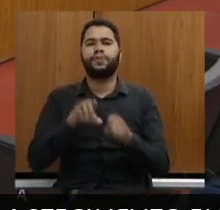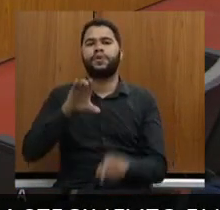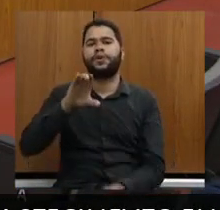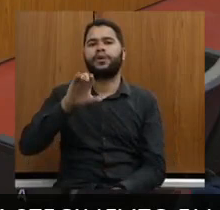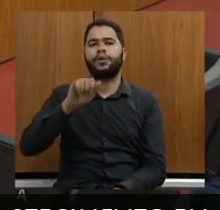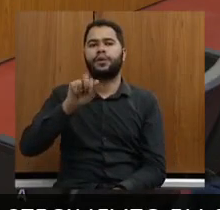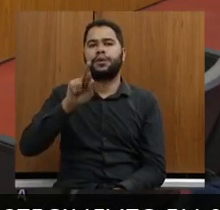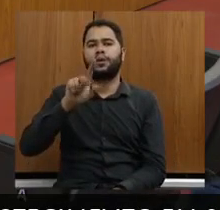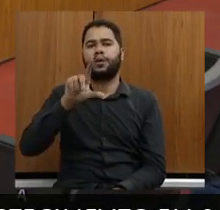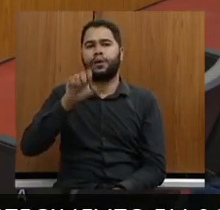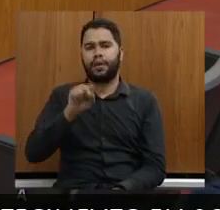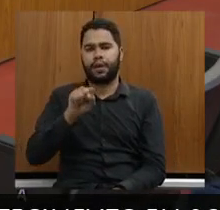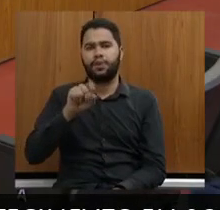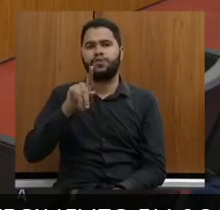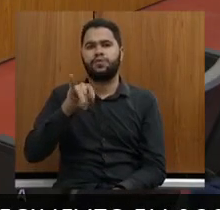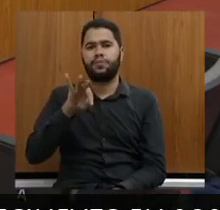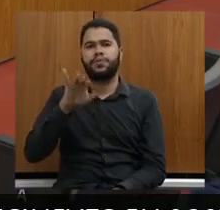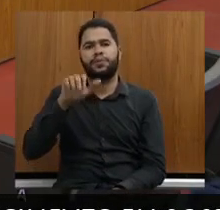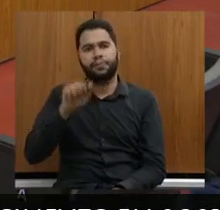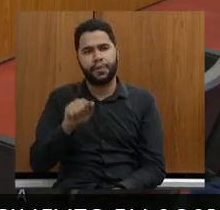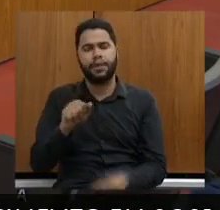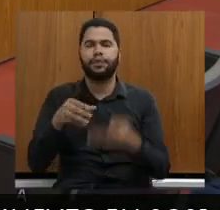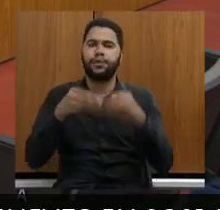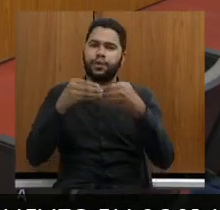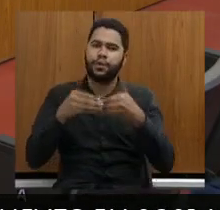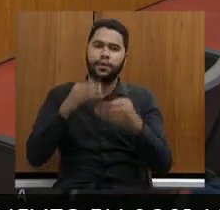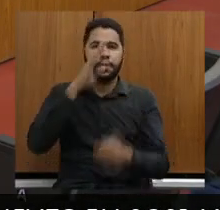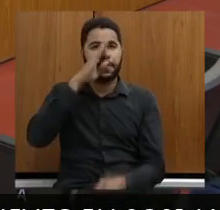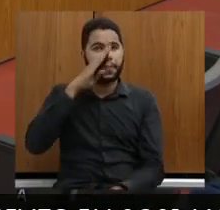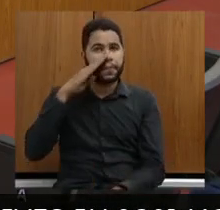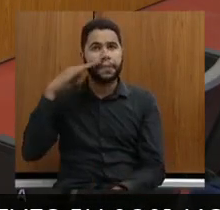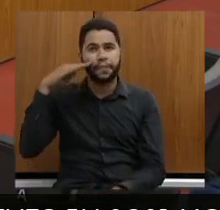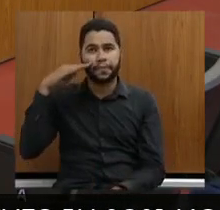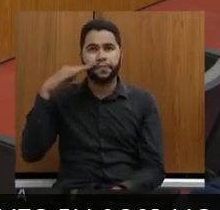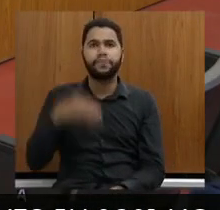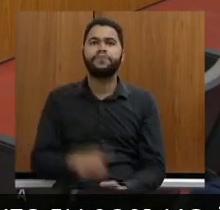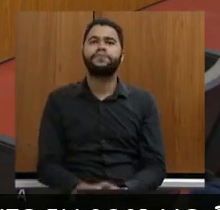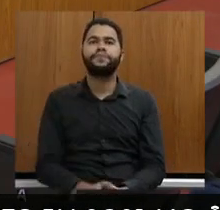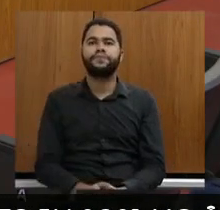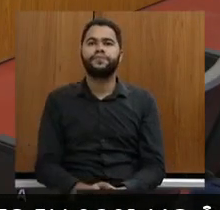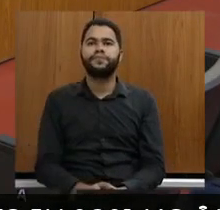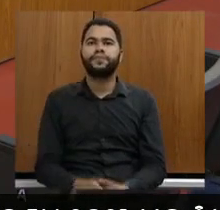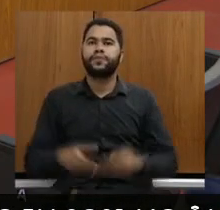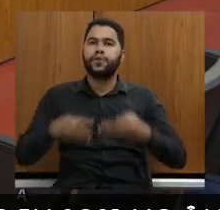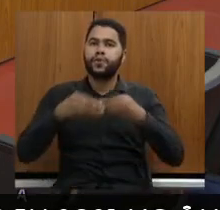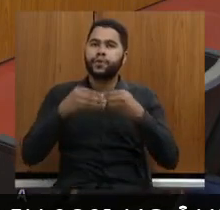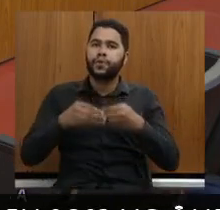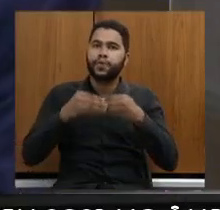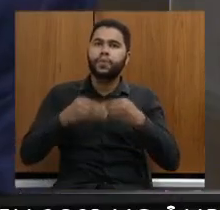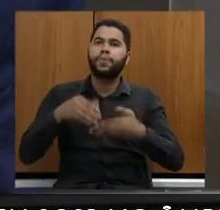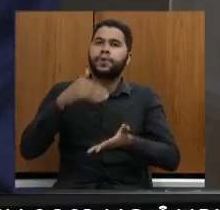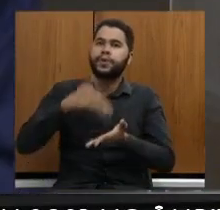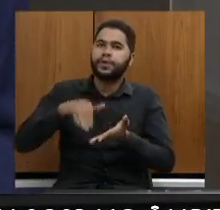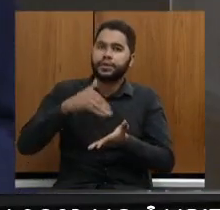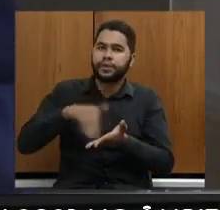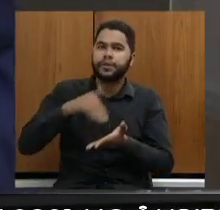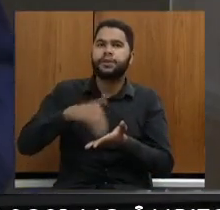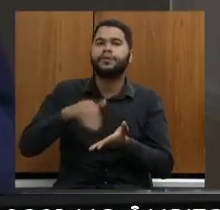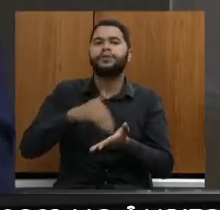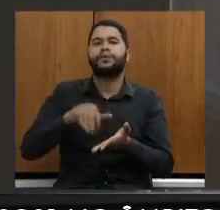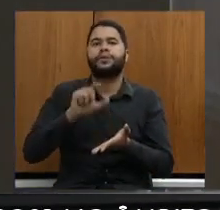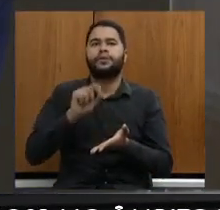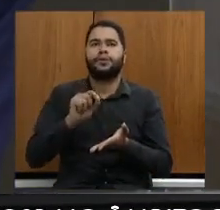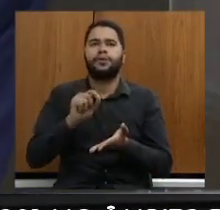Pimenta Gil Pereira complementar Beatriz queira complementar Nossa secretária